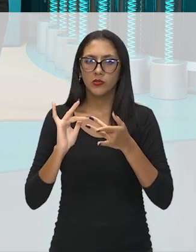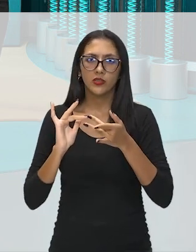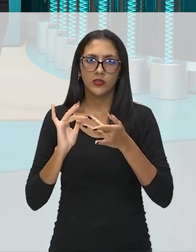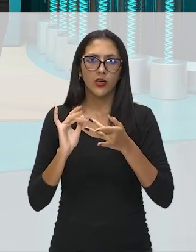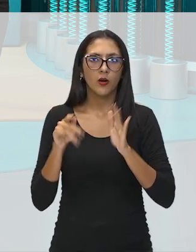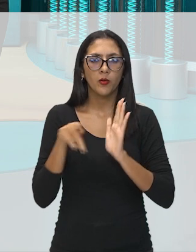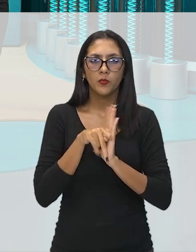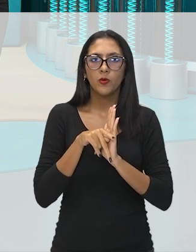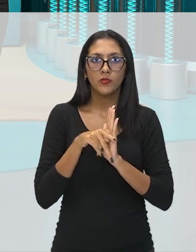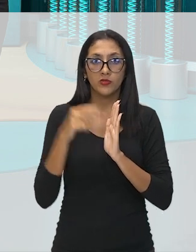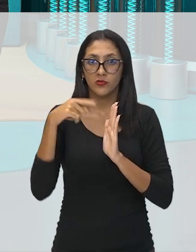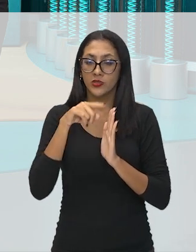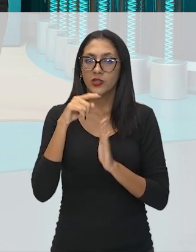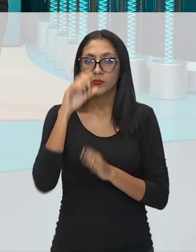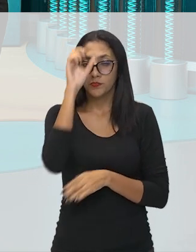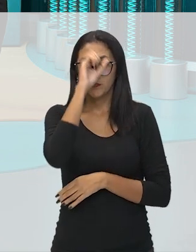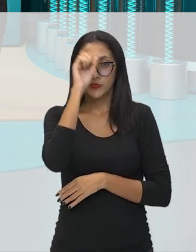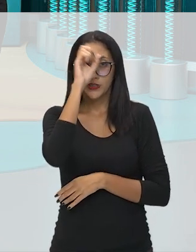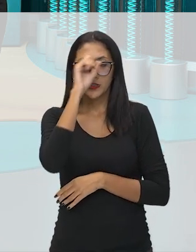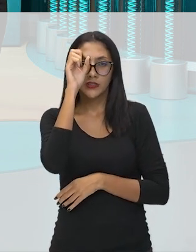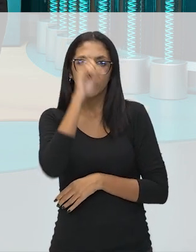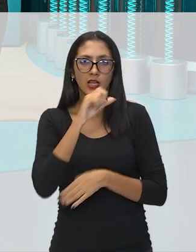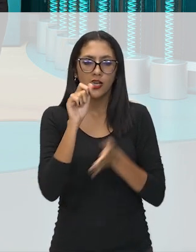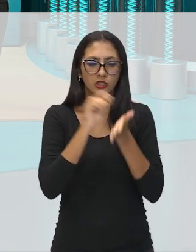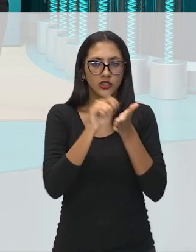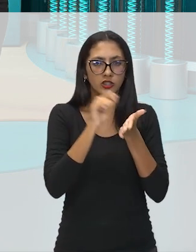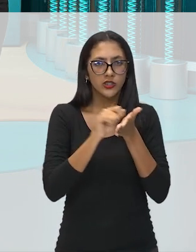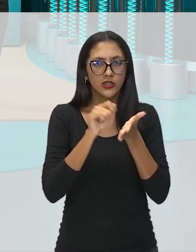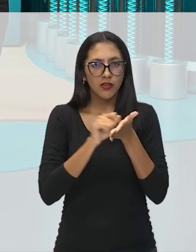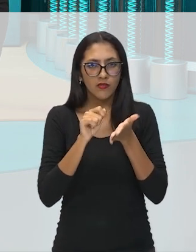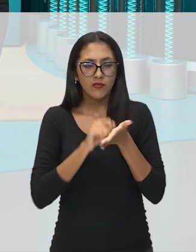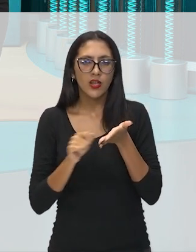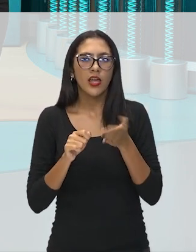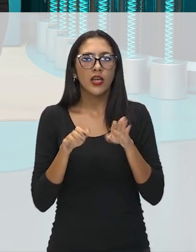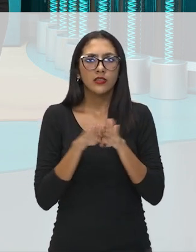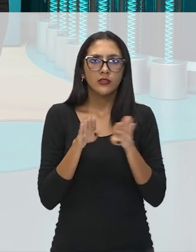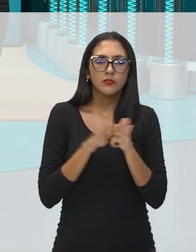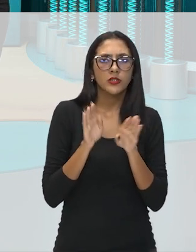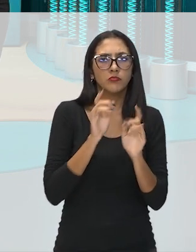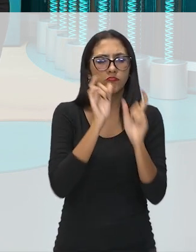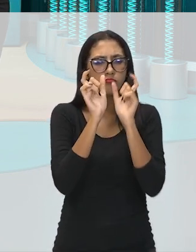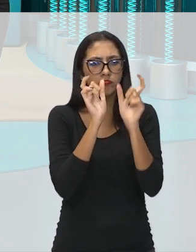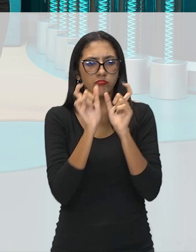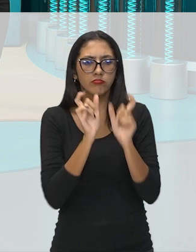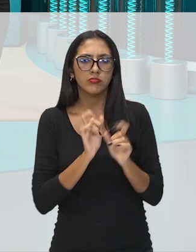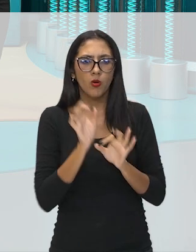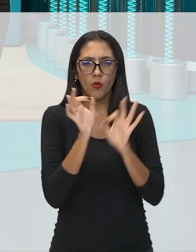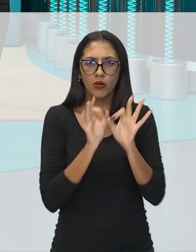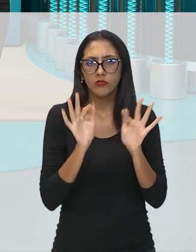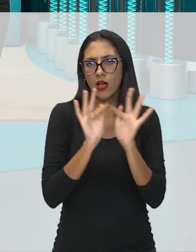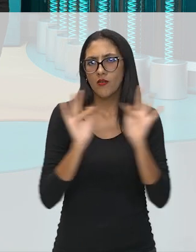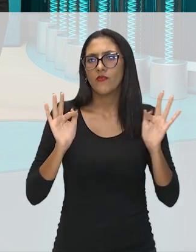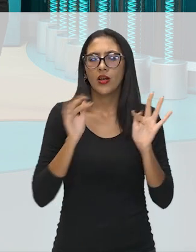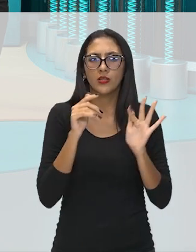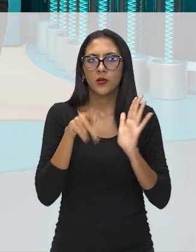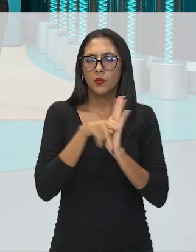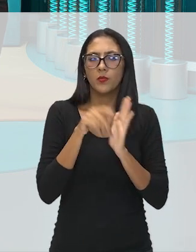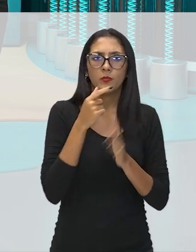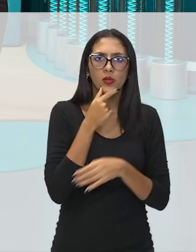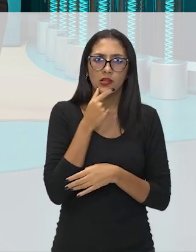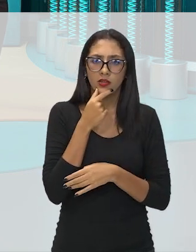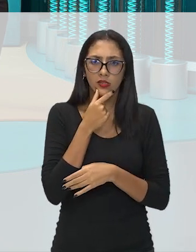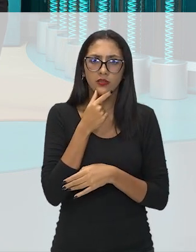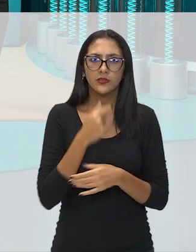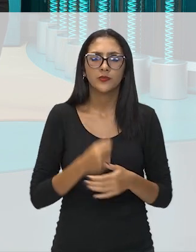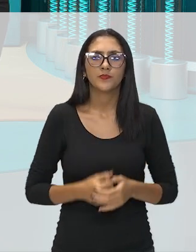gente possa realmente aprender a falar, a pensar, né, e pensar e falar o que está pensando. A gente sempre trabalha